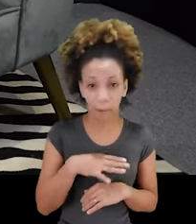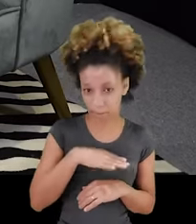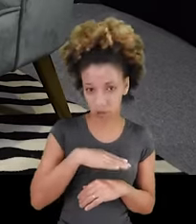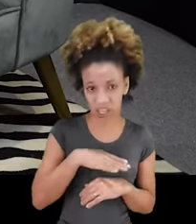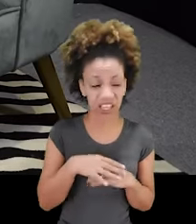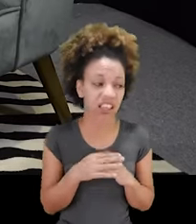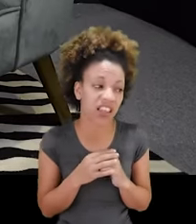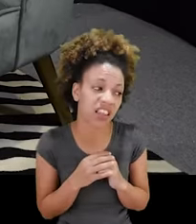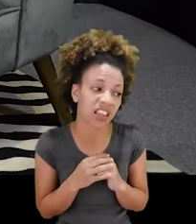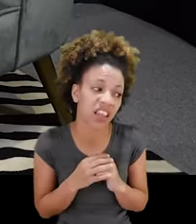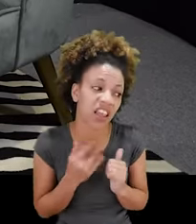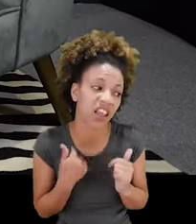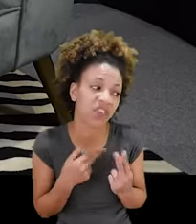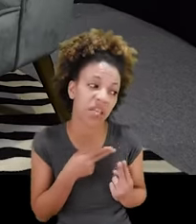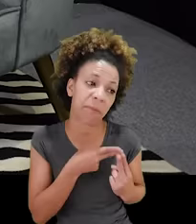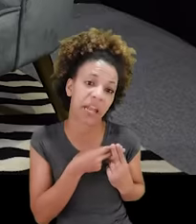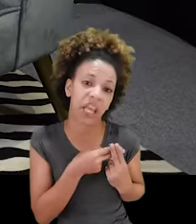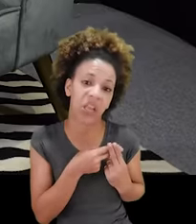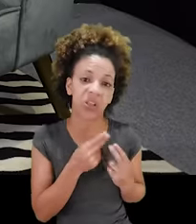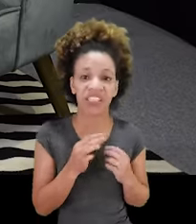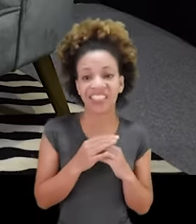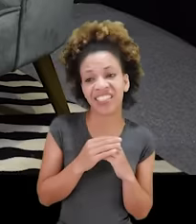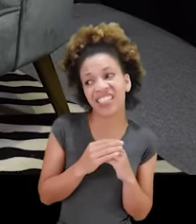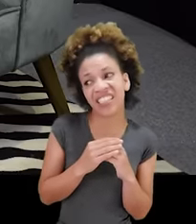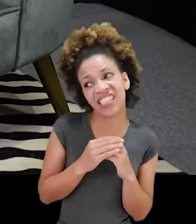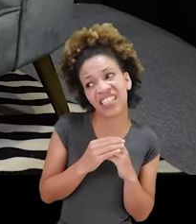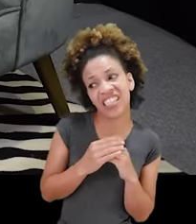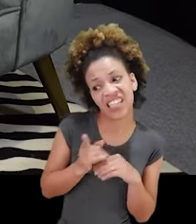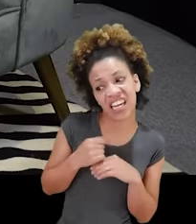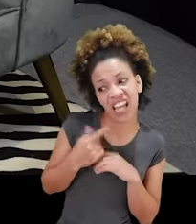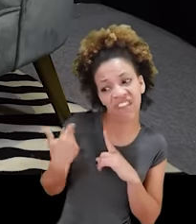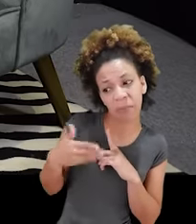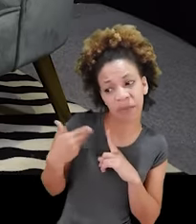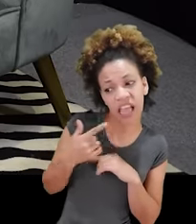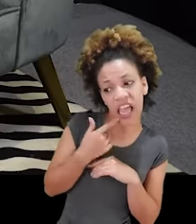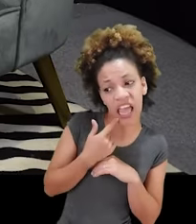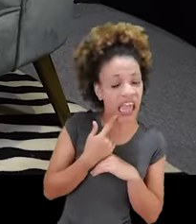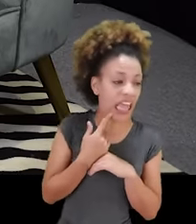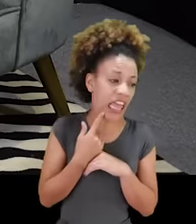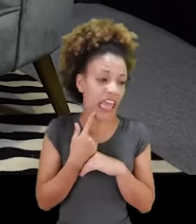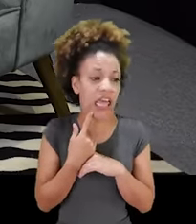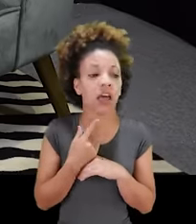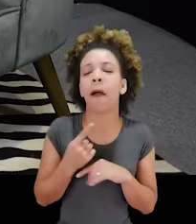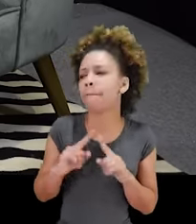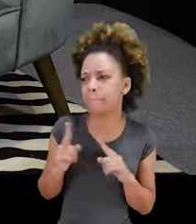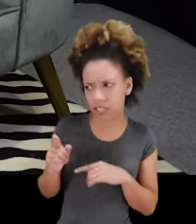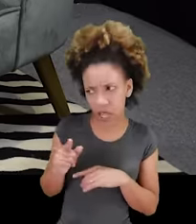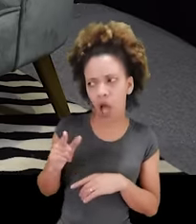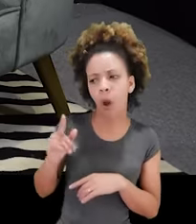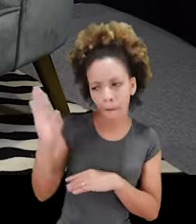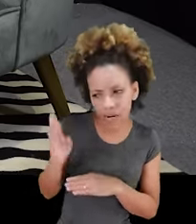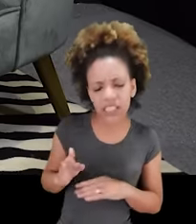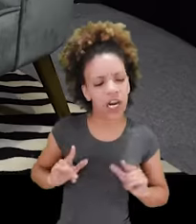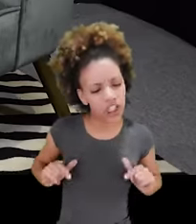vamos... Será que vou ser preso? Será que ela me vai dar uma chapada? Será que ela... Mas não, vocês vão com tudo, com muita